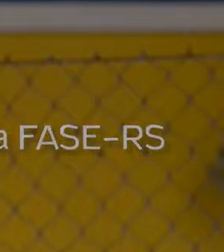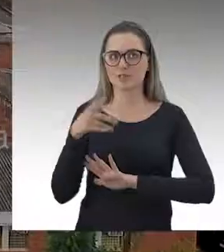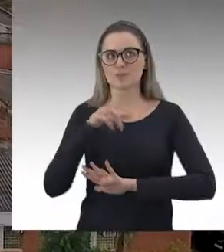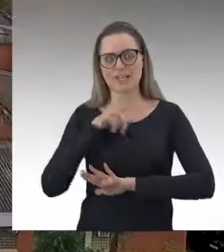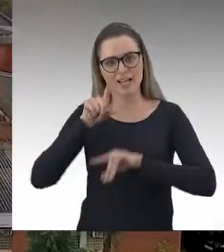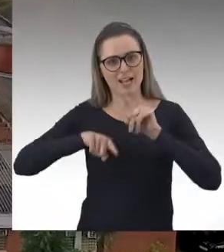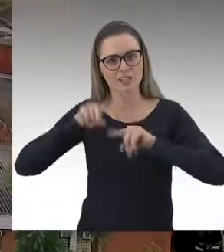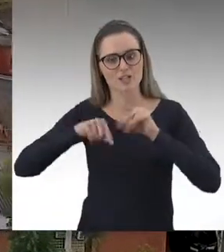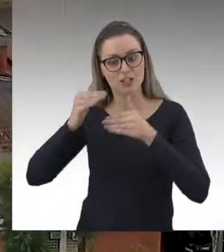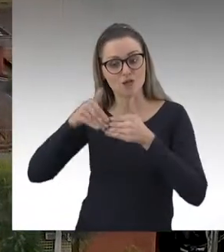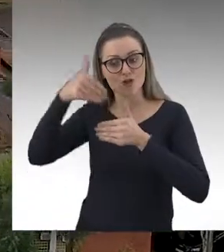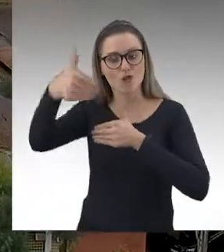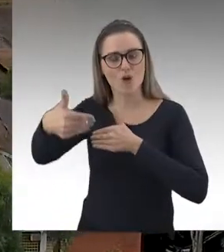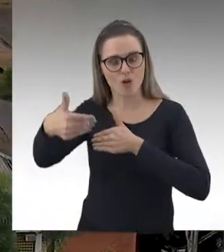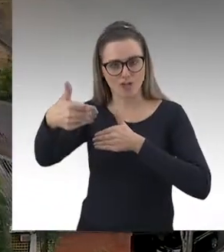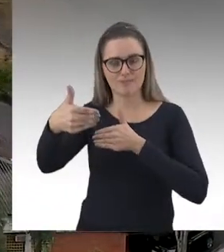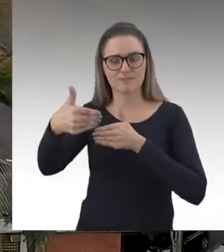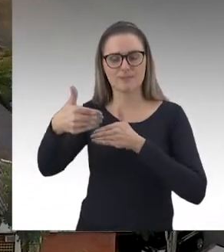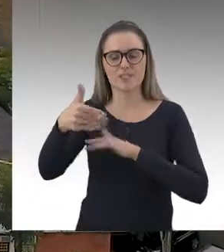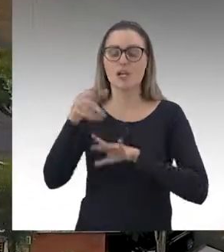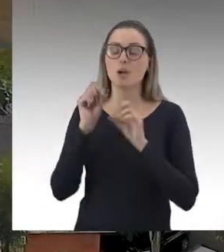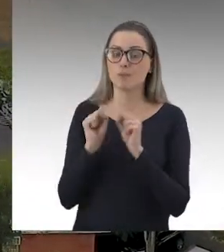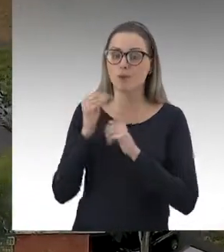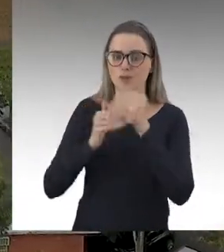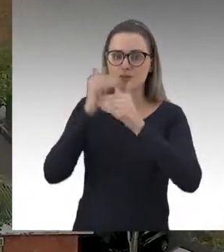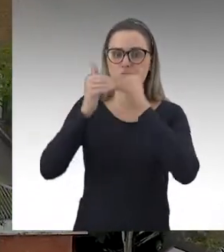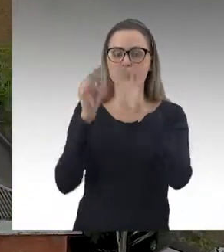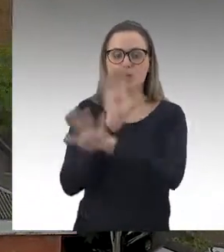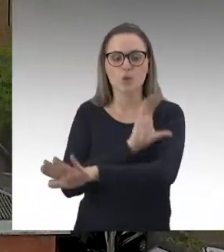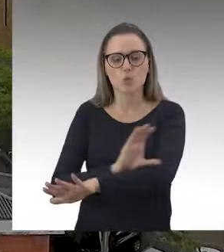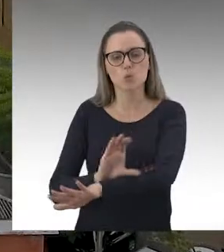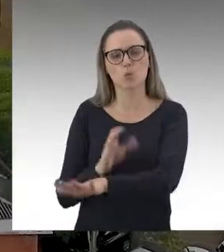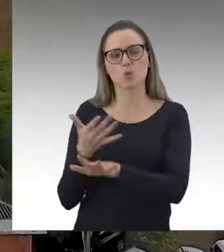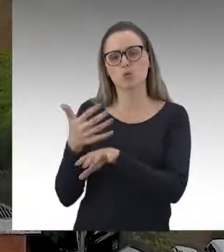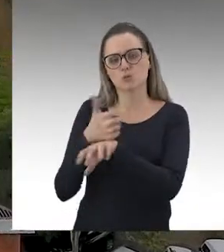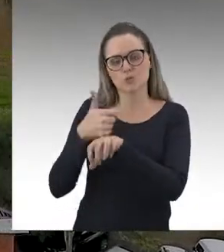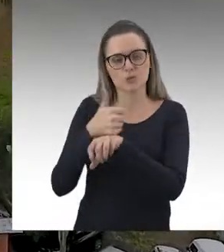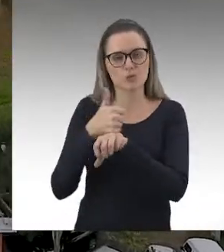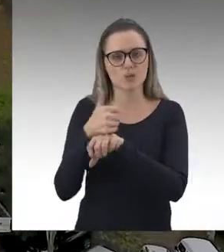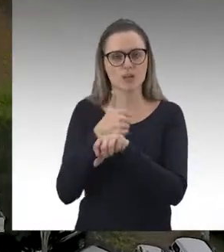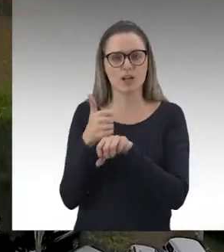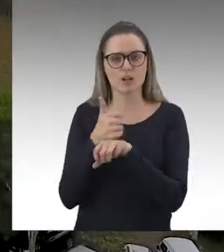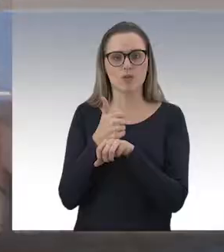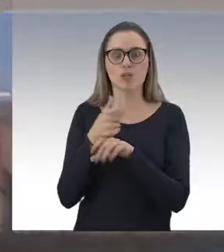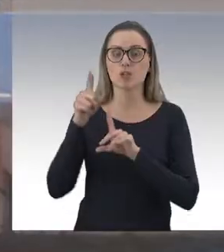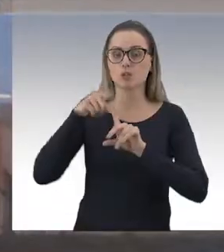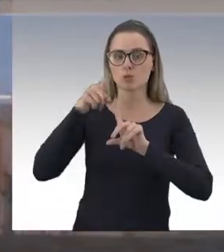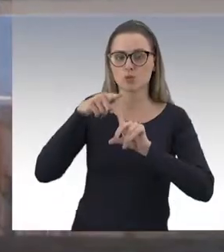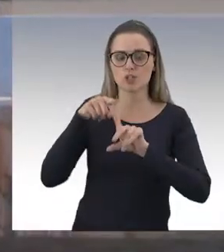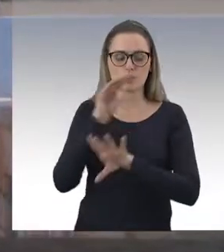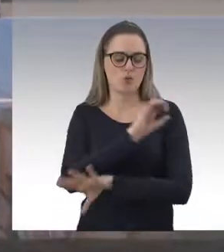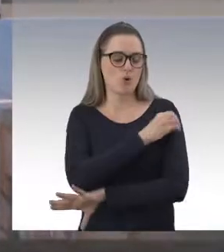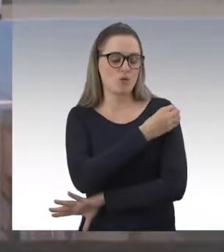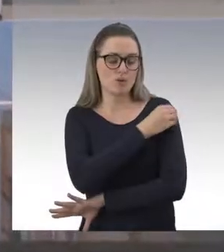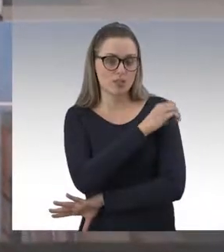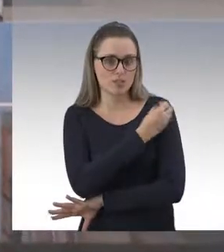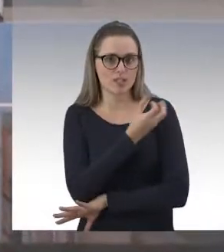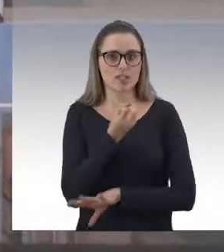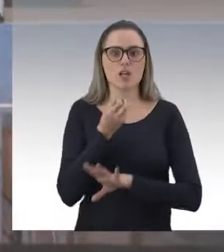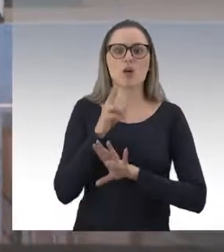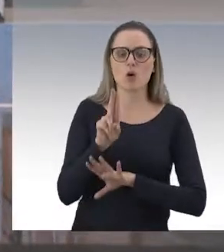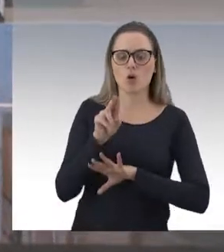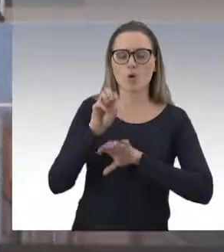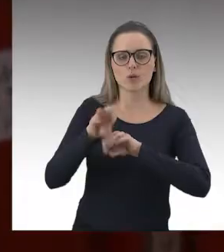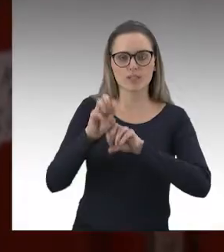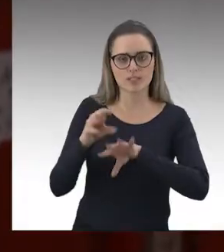de atividade externa vêm frequentar para desenvolver cursos profissionalizantes nas modalidades de oficinas ocupacionais,